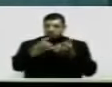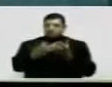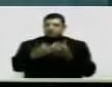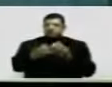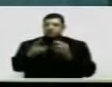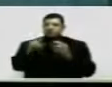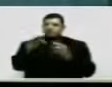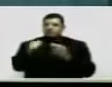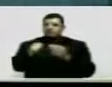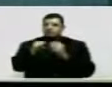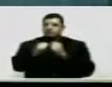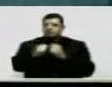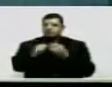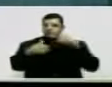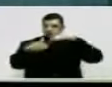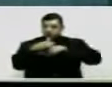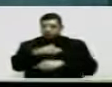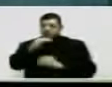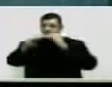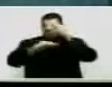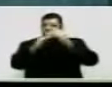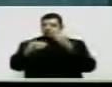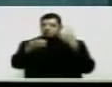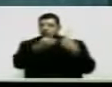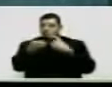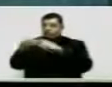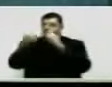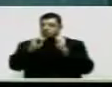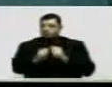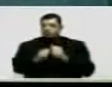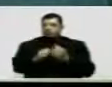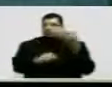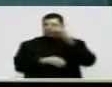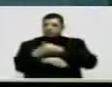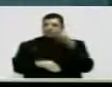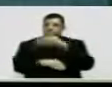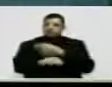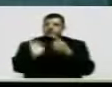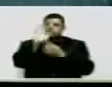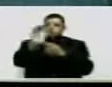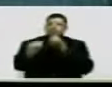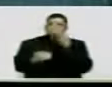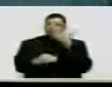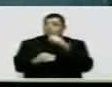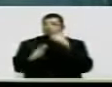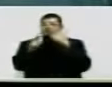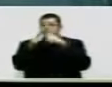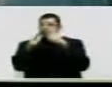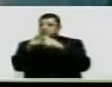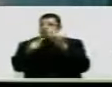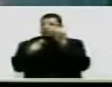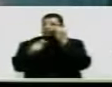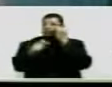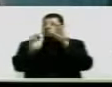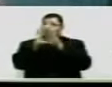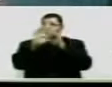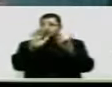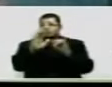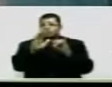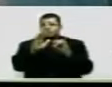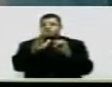que os recursos do Fundo de Desenvolvimento do Interior podem ser aplicados. Não há nenhum problema do ponto de vista